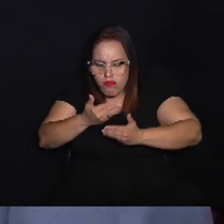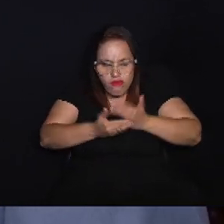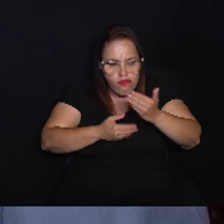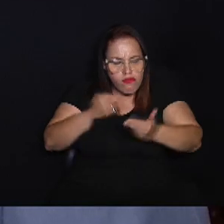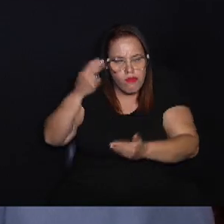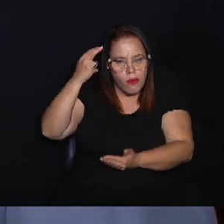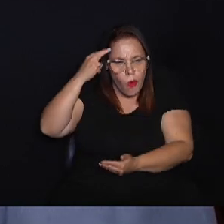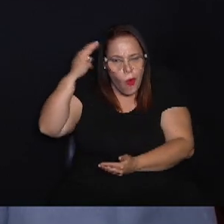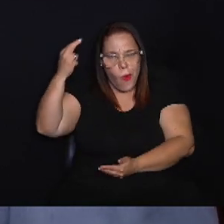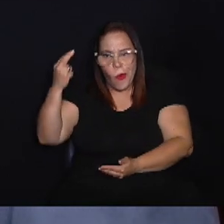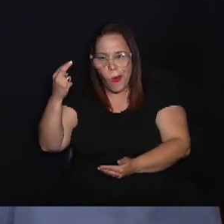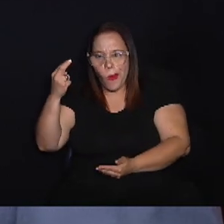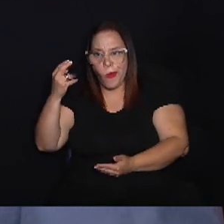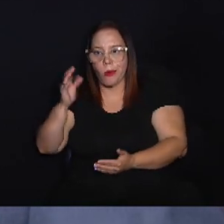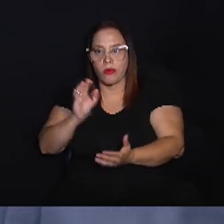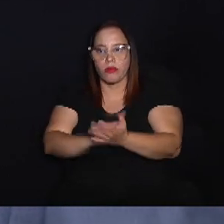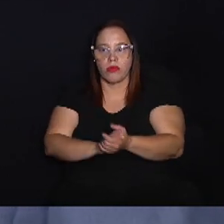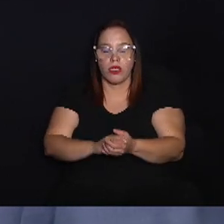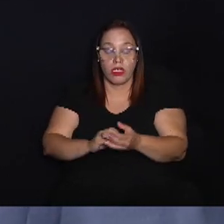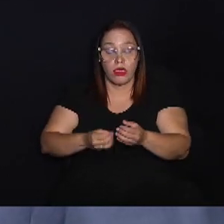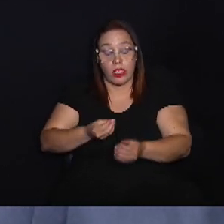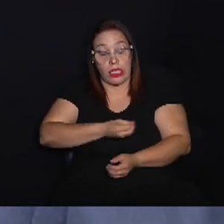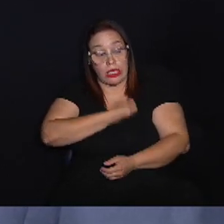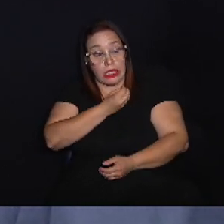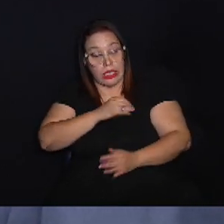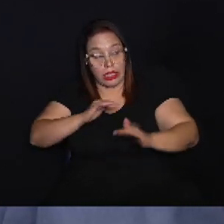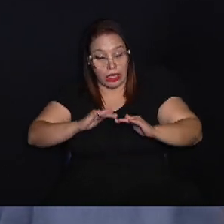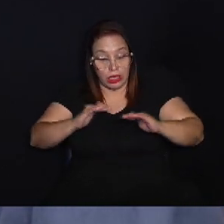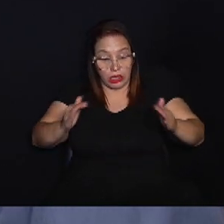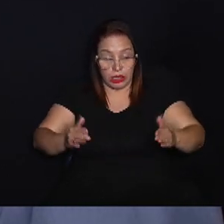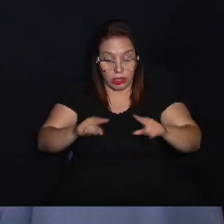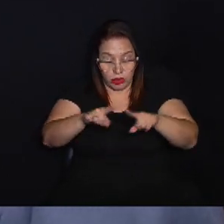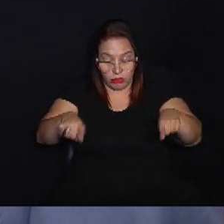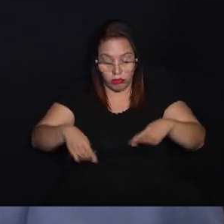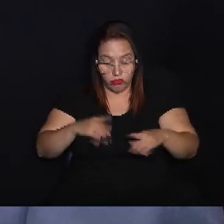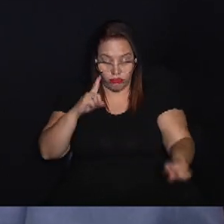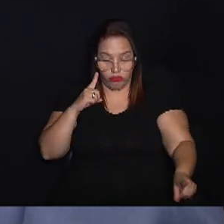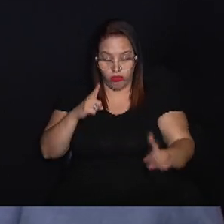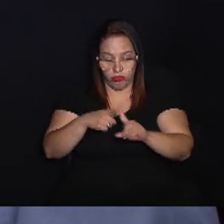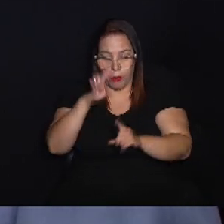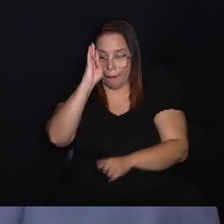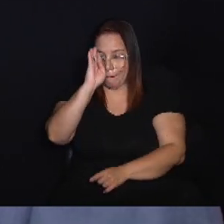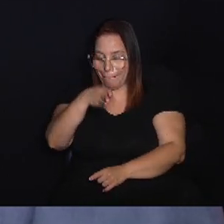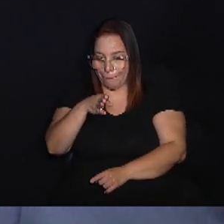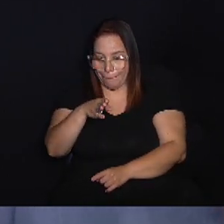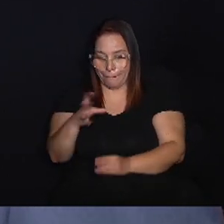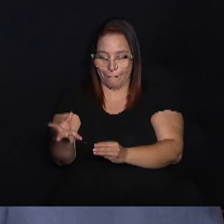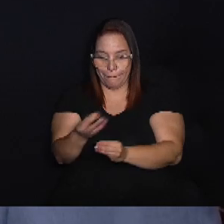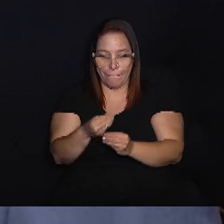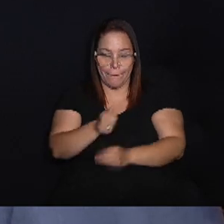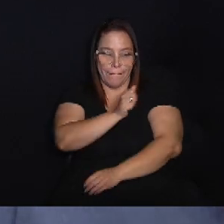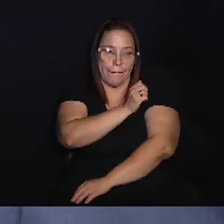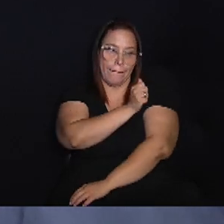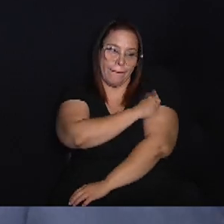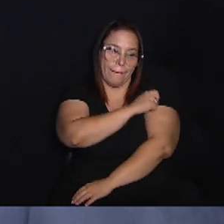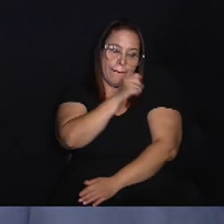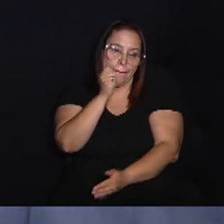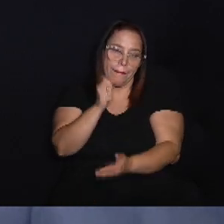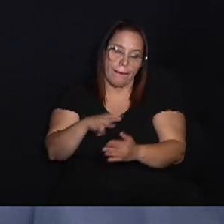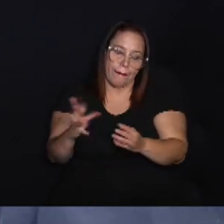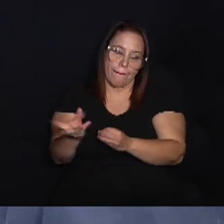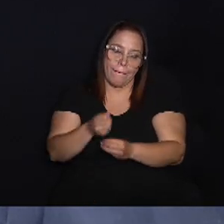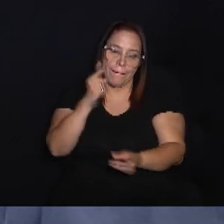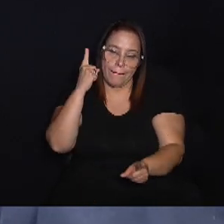troquem experiências. Essa vivência dentro de uma academia é o objetivo primordial das academias. O nosso compromisso é com a